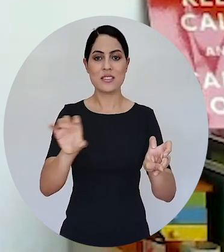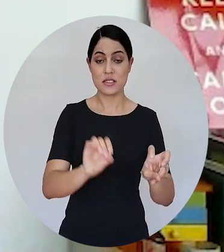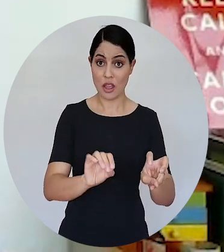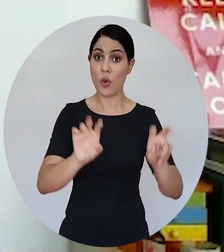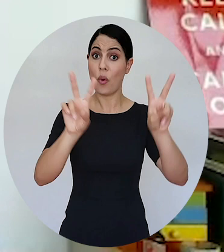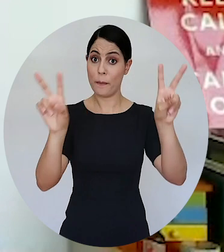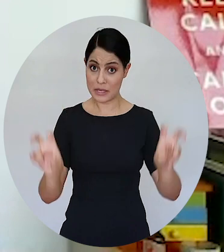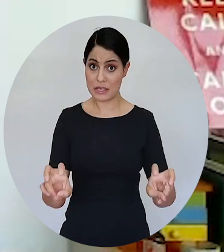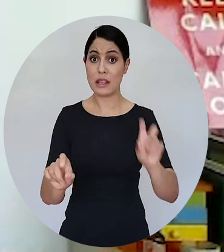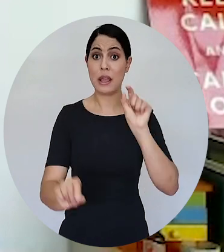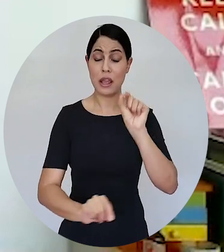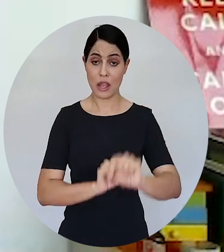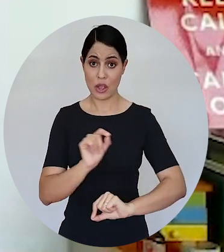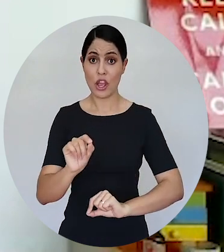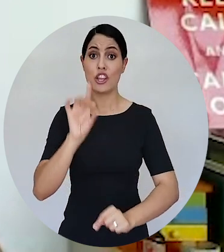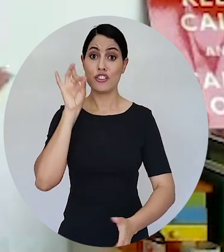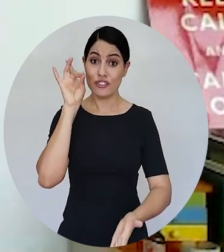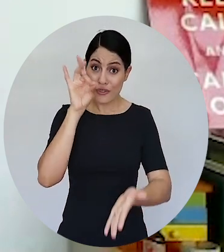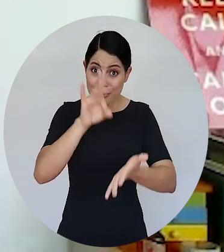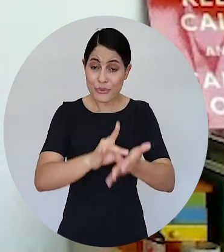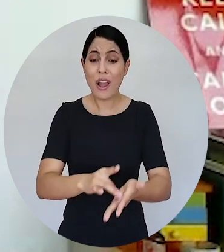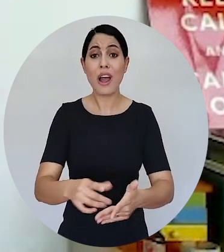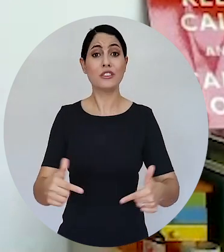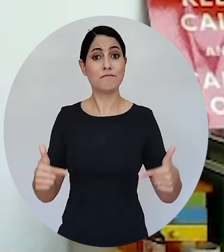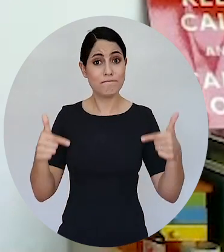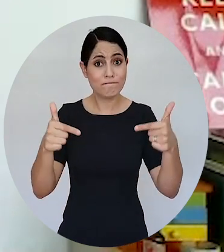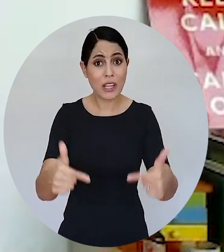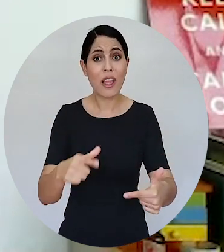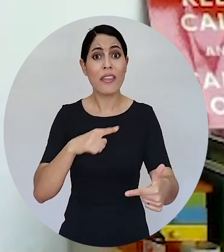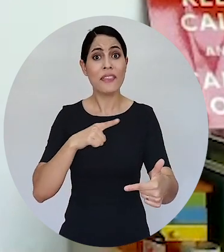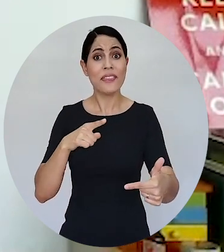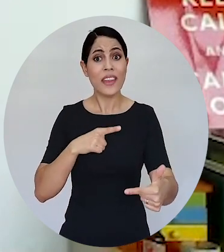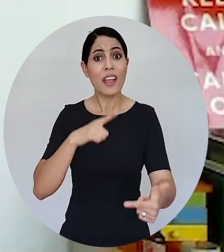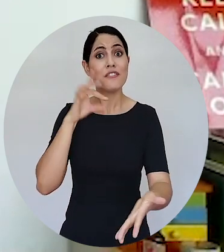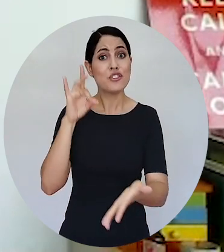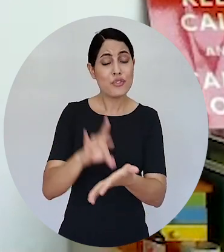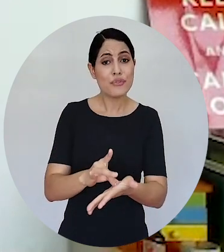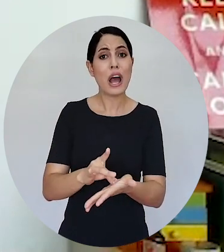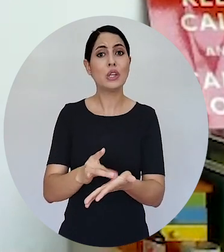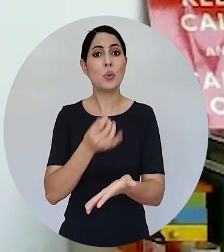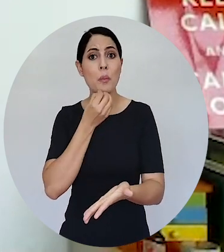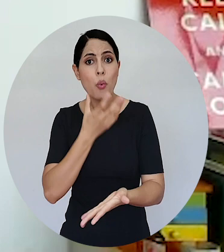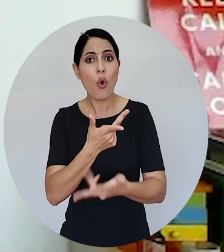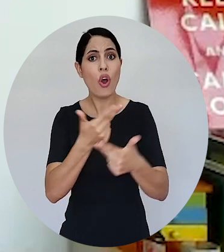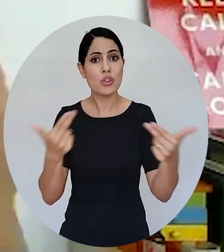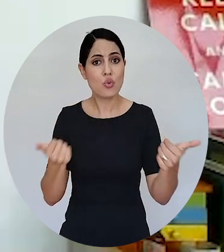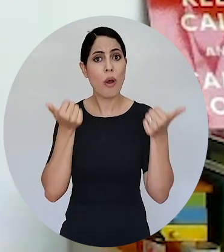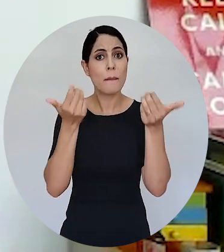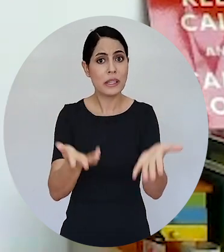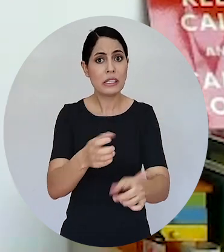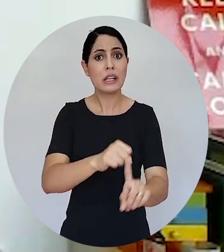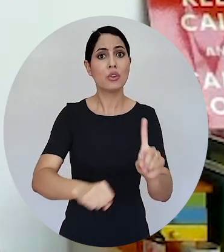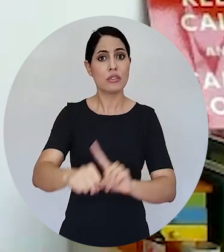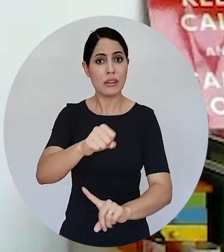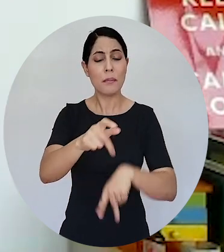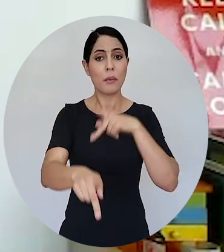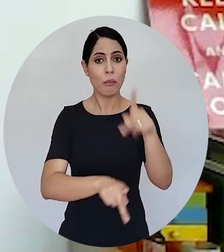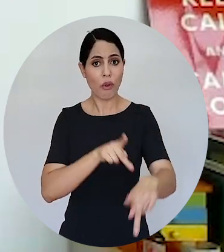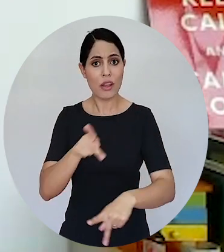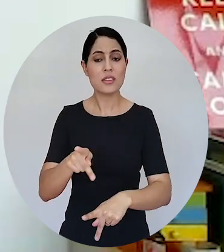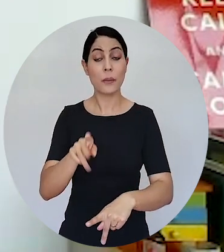é a mediação, poder trazer a realidade dos benefícios reais que ela traz para a população